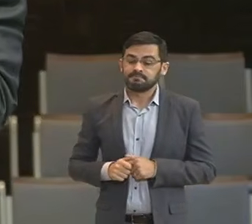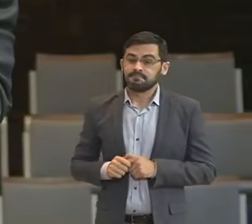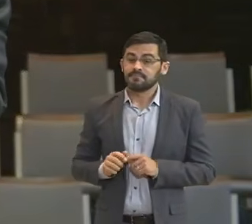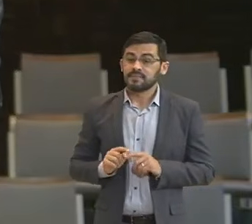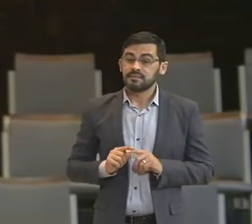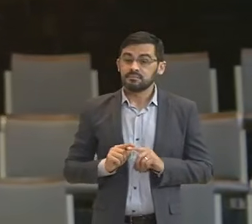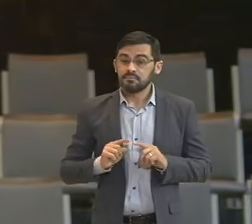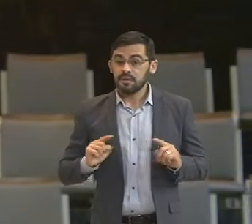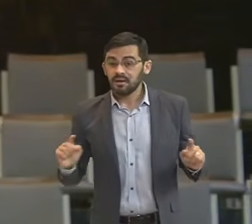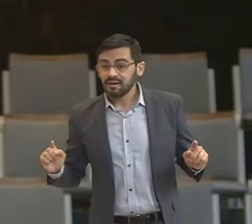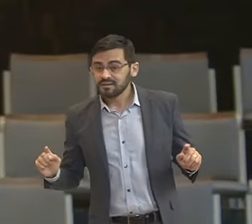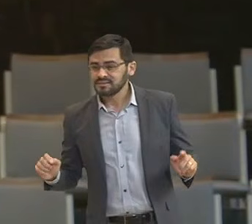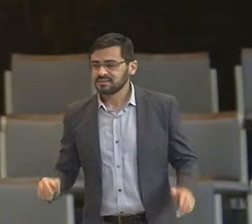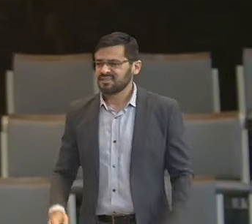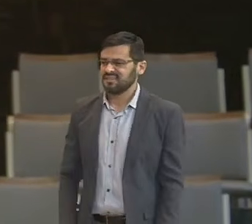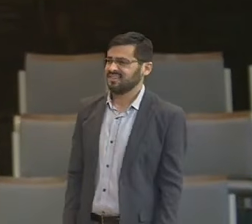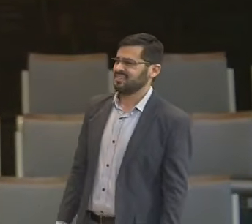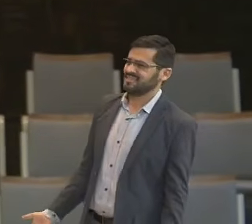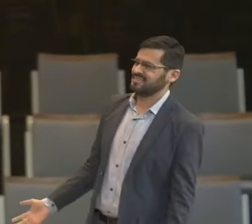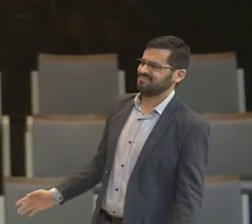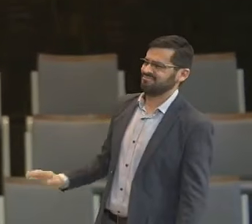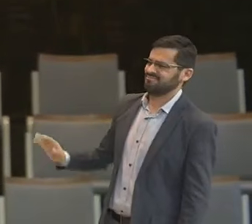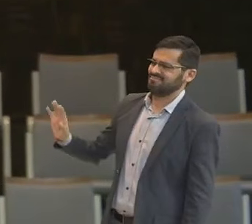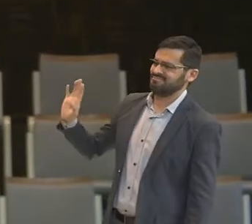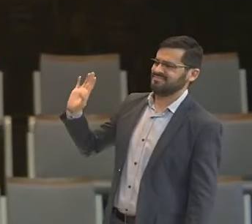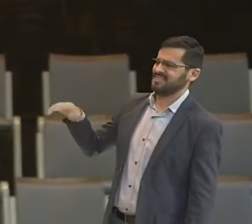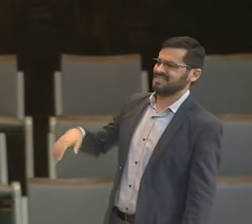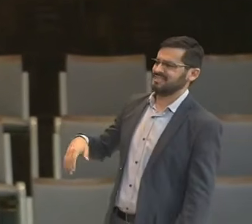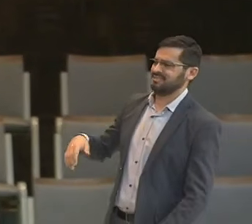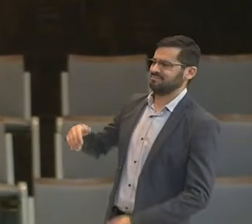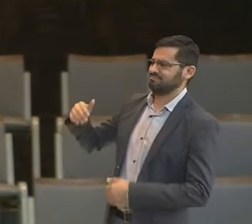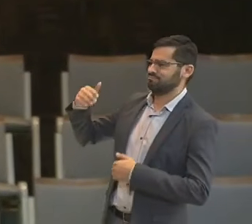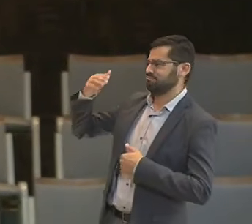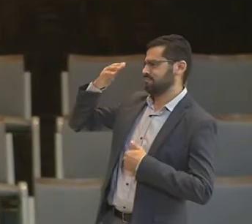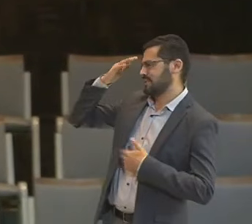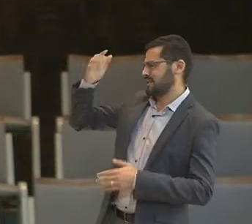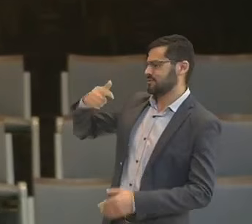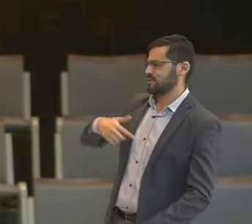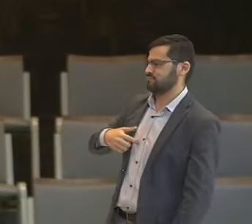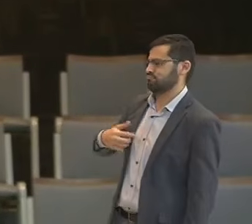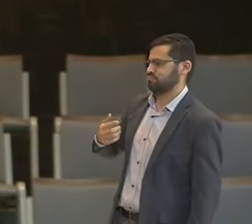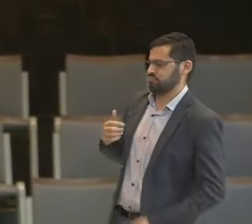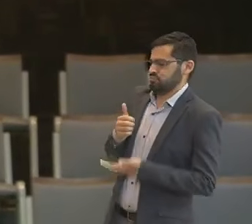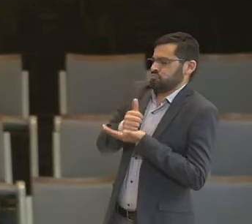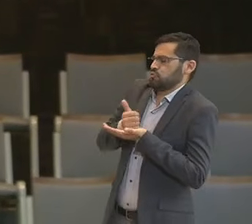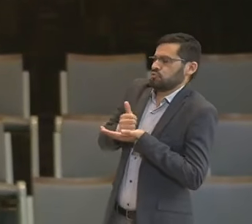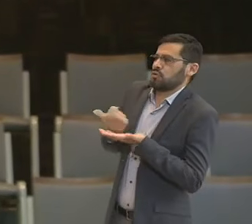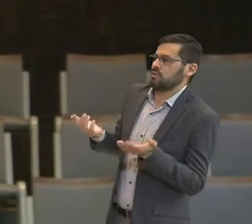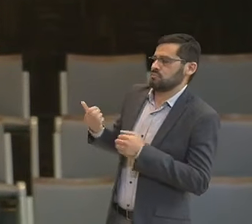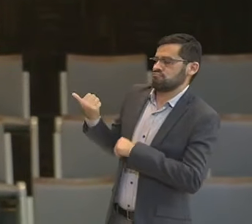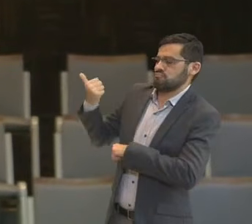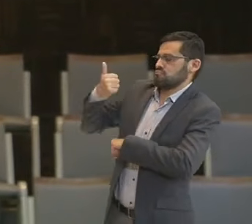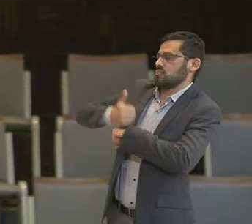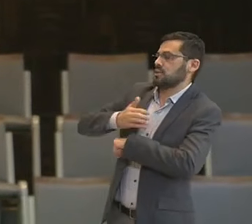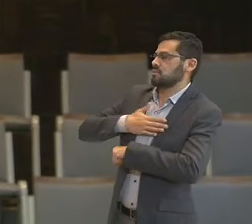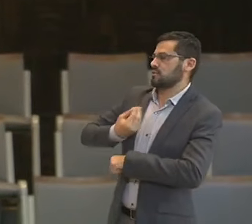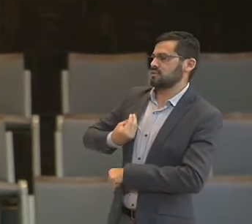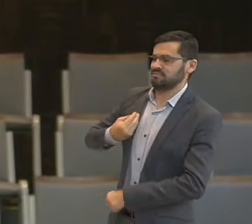E aí a gente diz: não, Deus, eu sou dono do meu nariz, deixa eu cuidar da minha